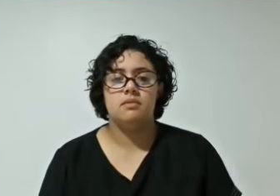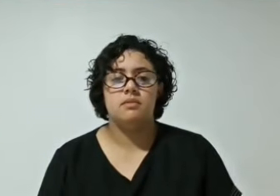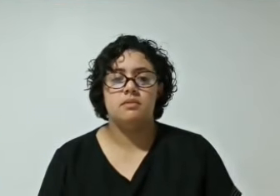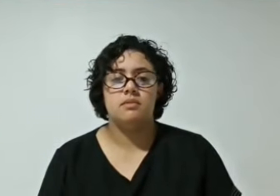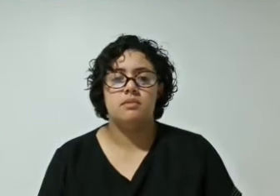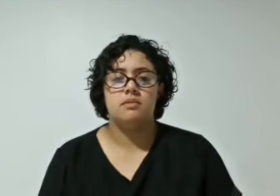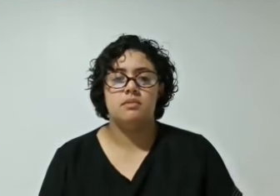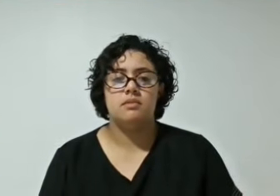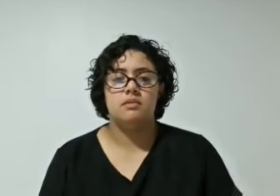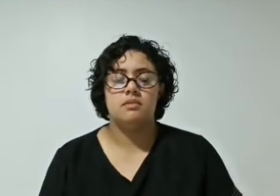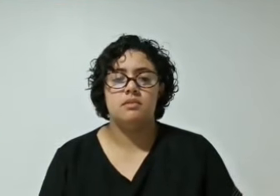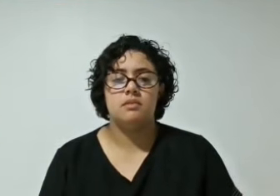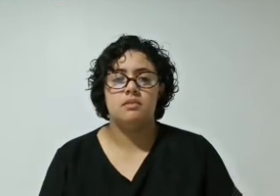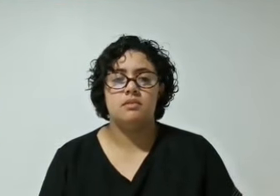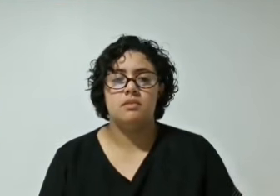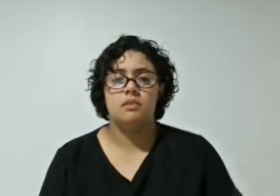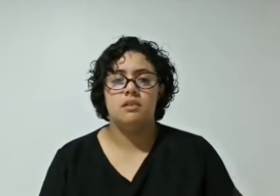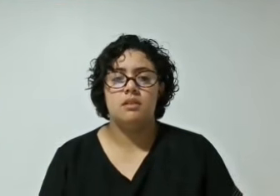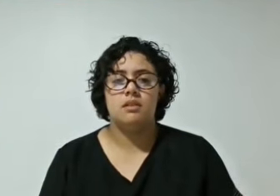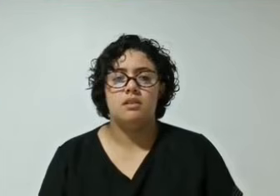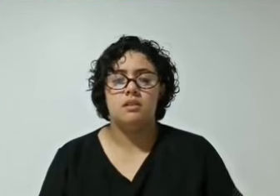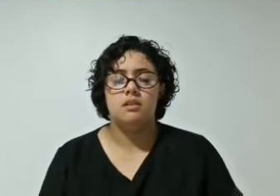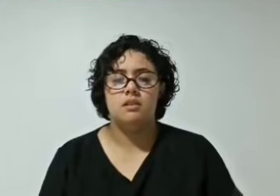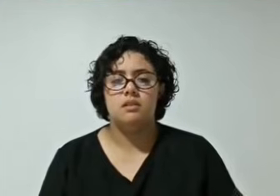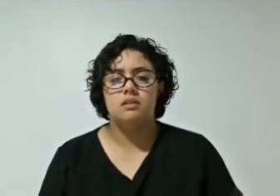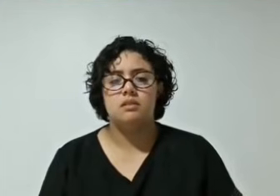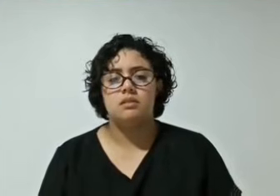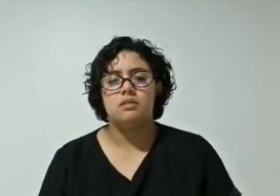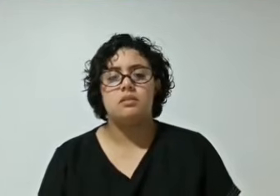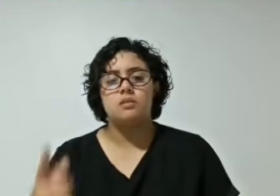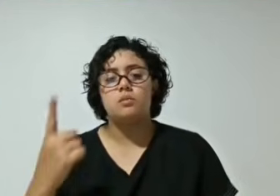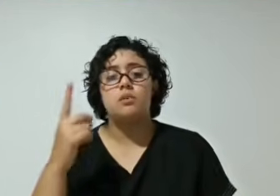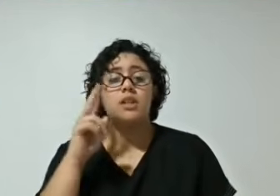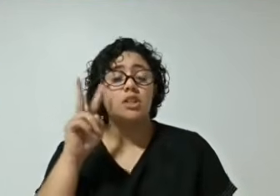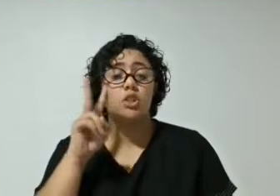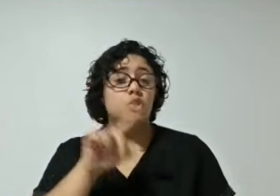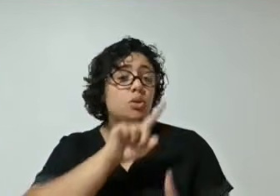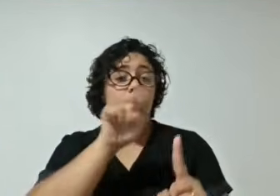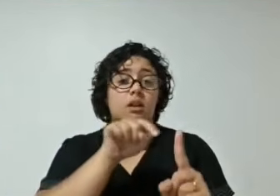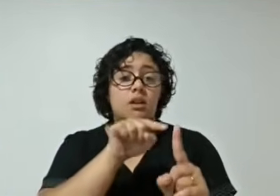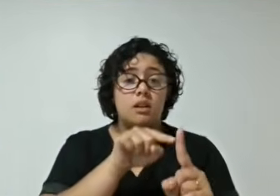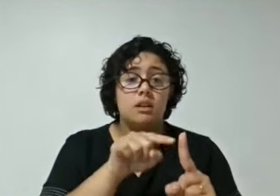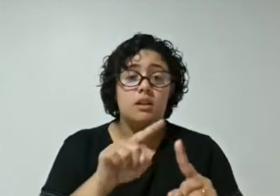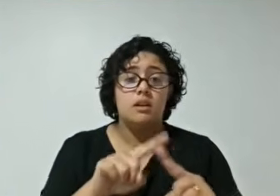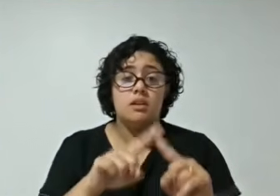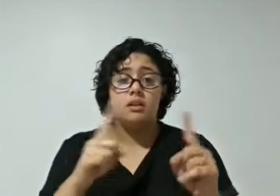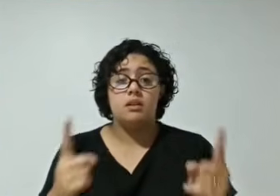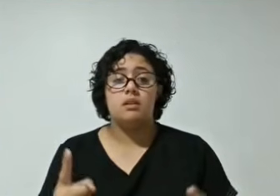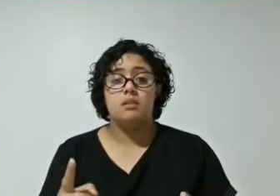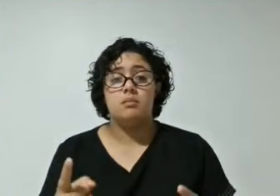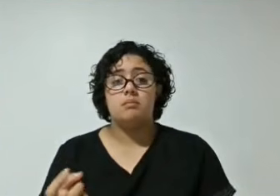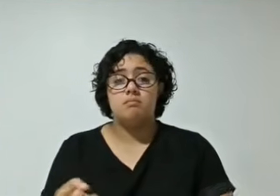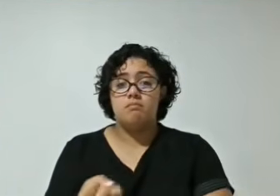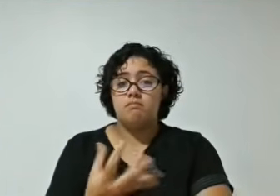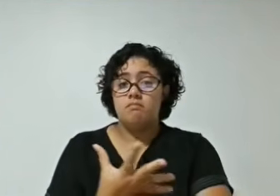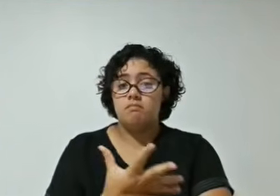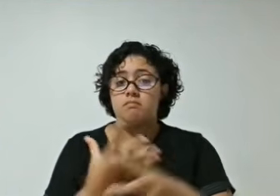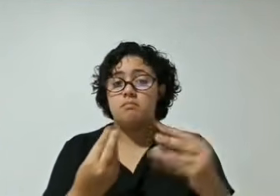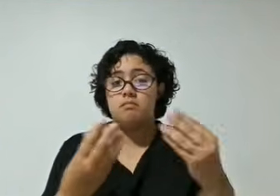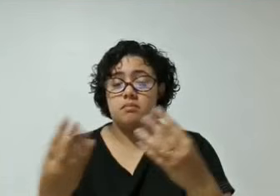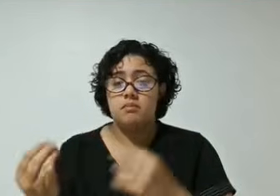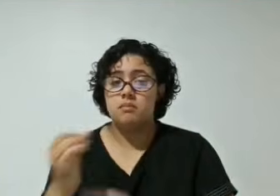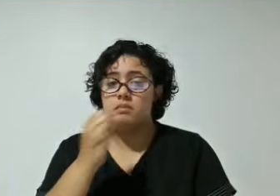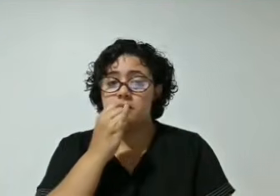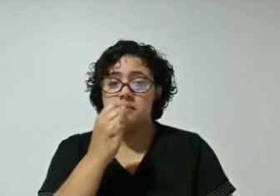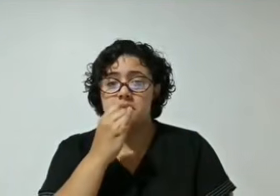Então, não consigo identificar assim, uma história específica, mas me emociona bastante, por exemplo, o